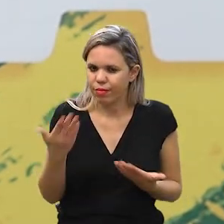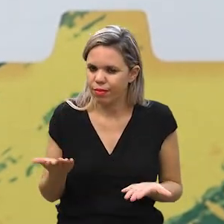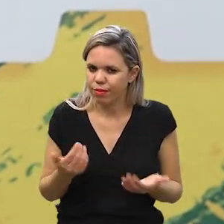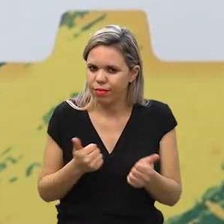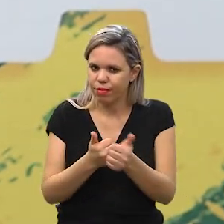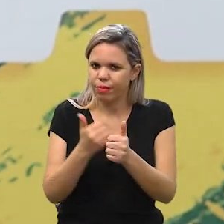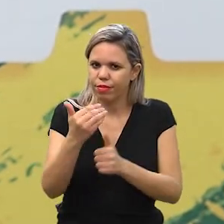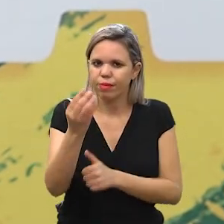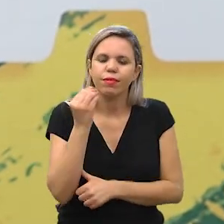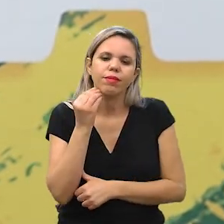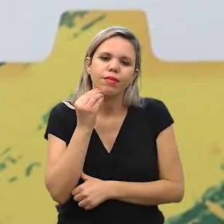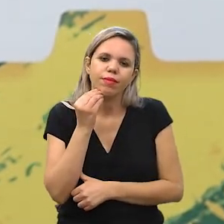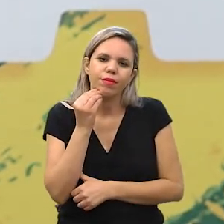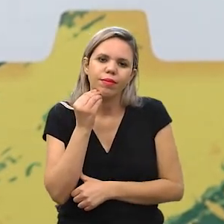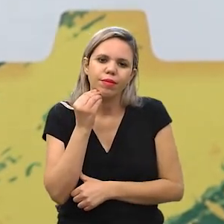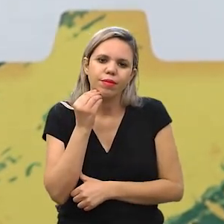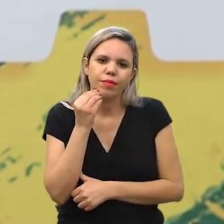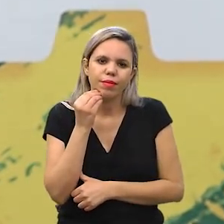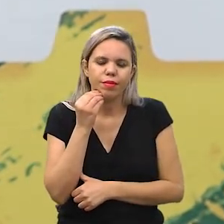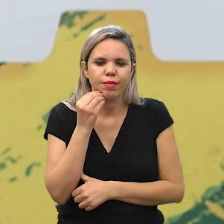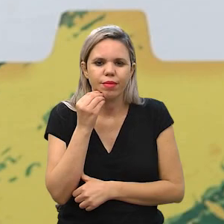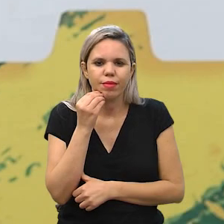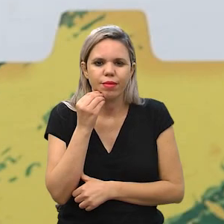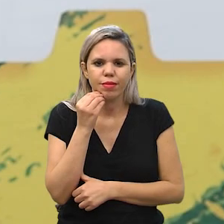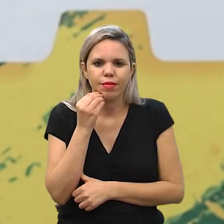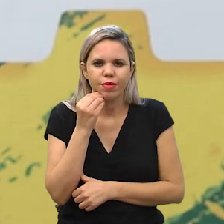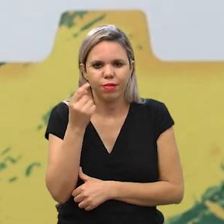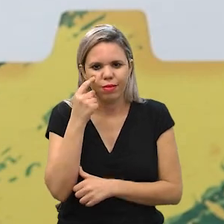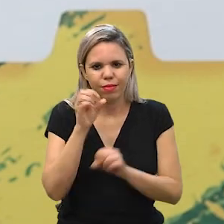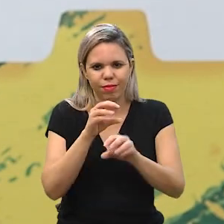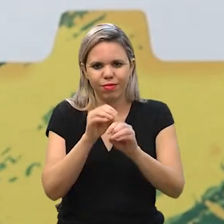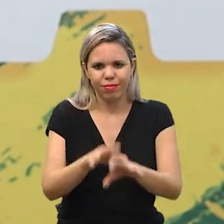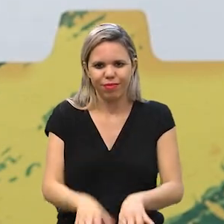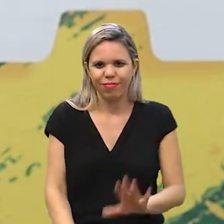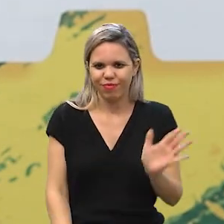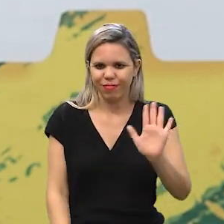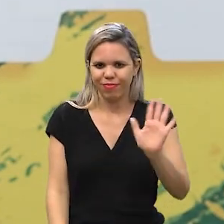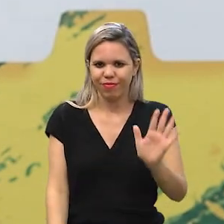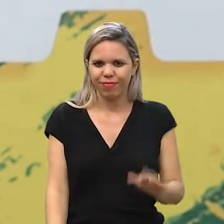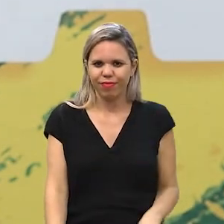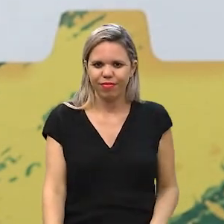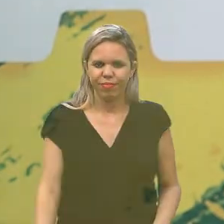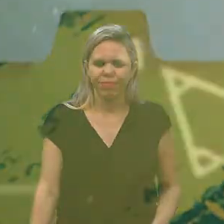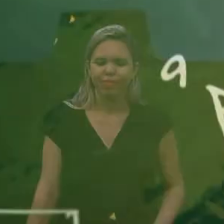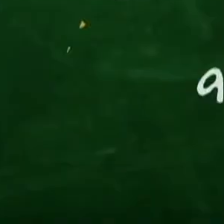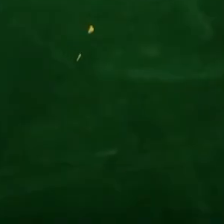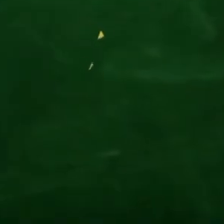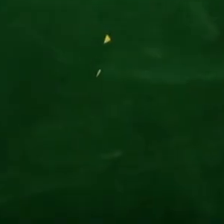Até a próxima oportunidade aqui no quadro De Olho na Educação. Tchau.